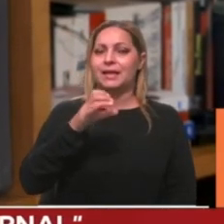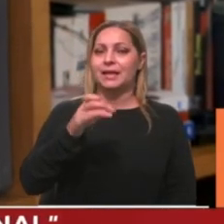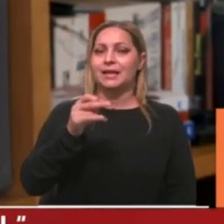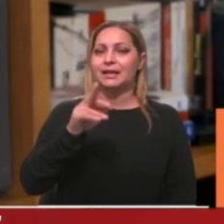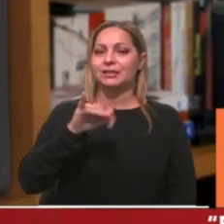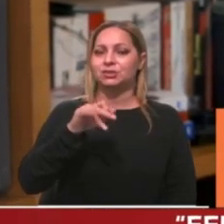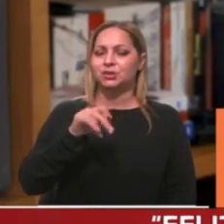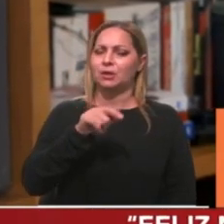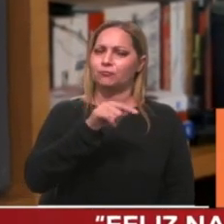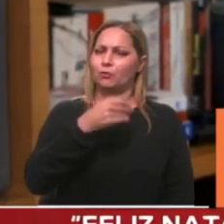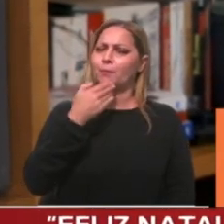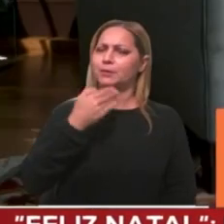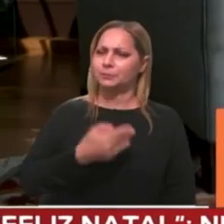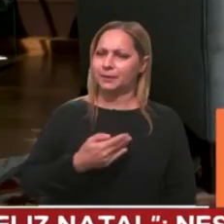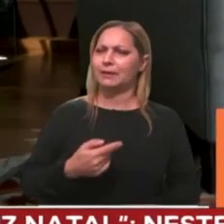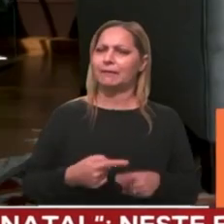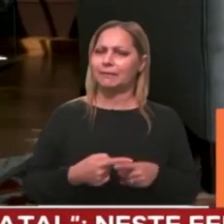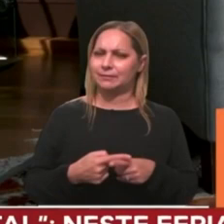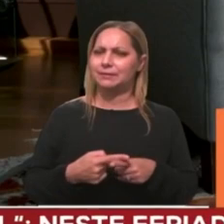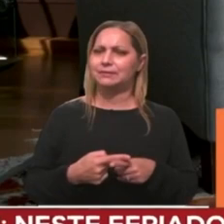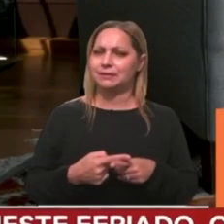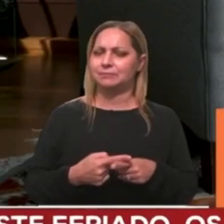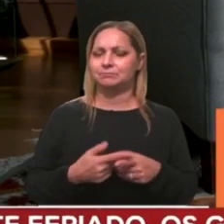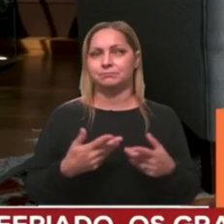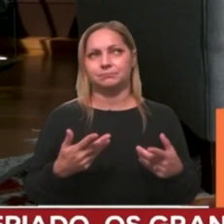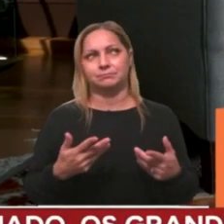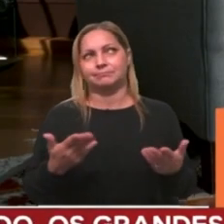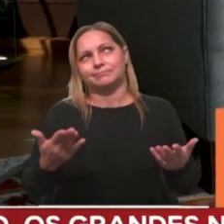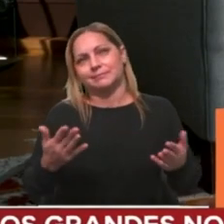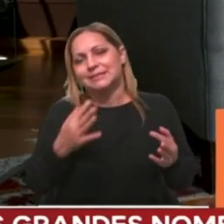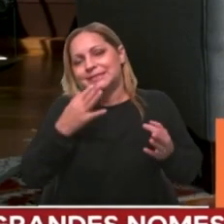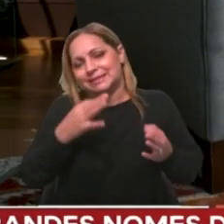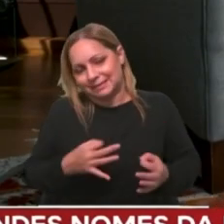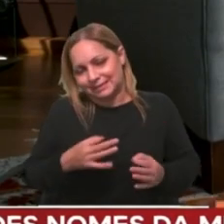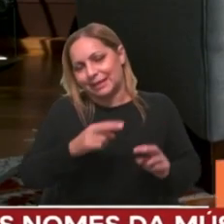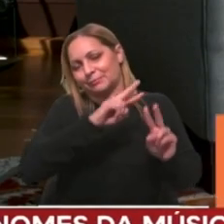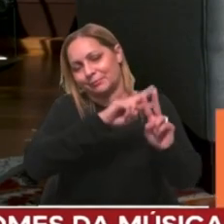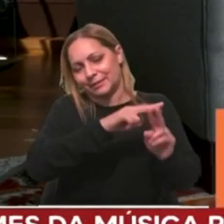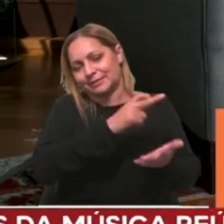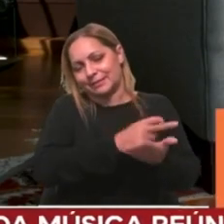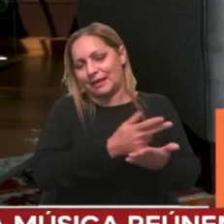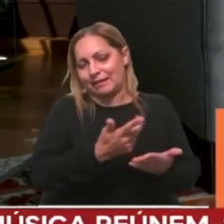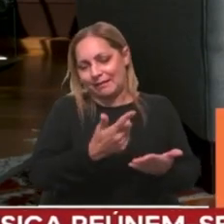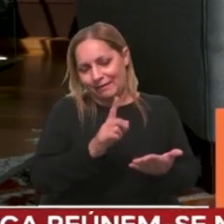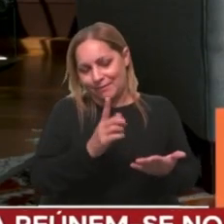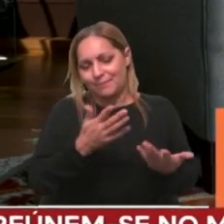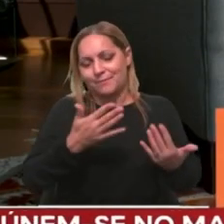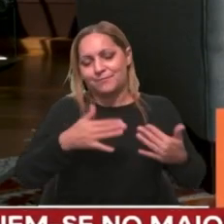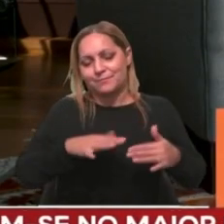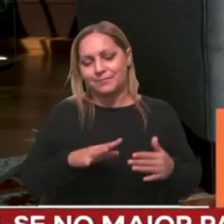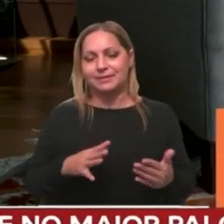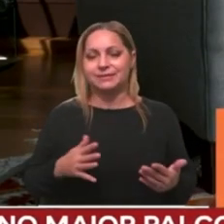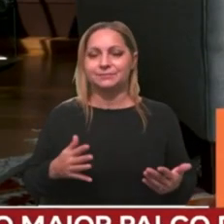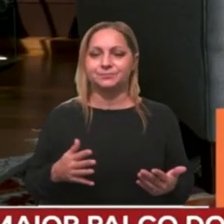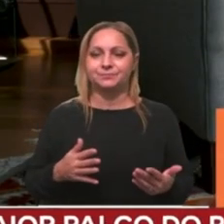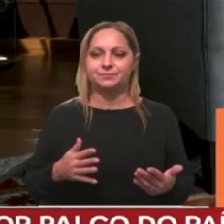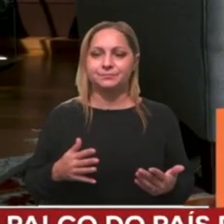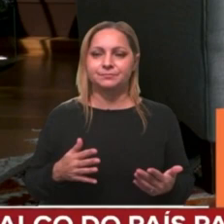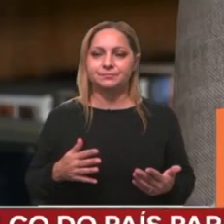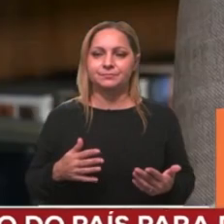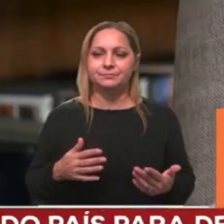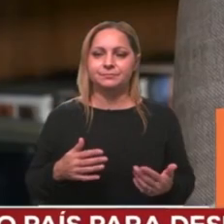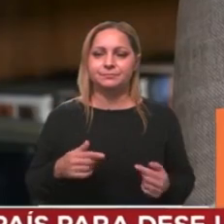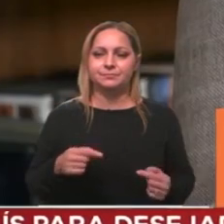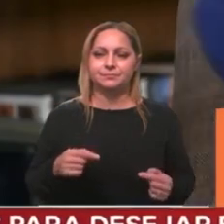foi uma experiência interessante porque eh não é uma experiência aconselhável tá uma prisão política ir buscar de manhã